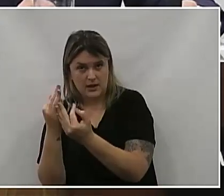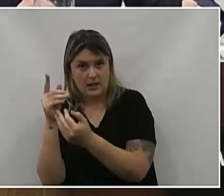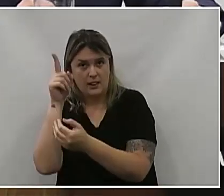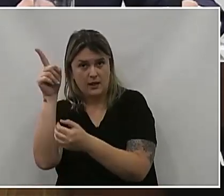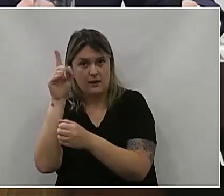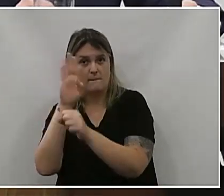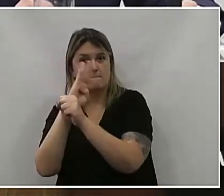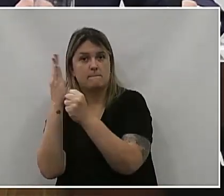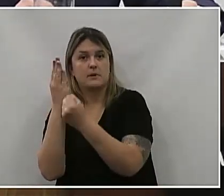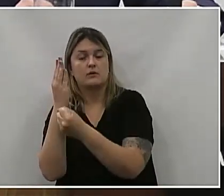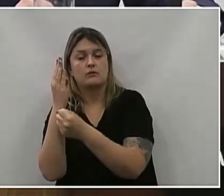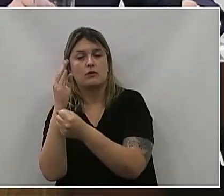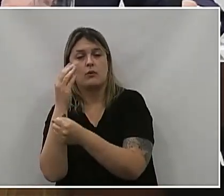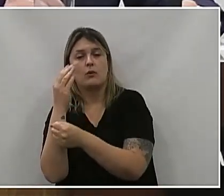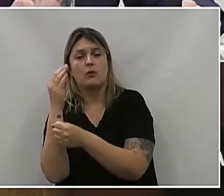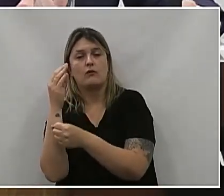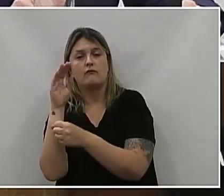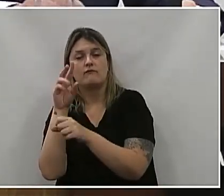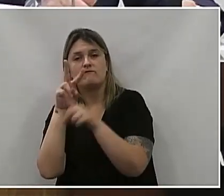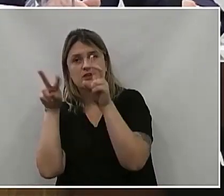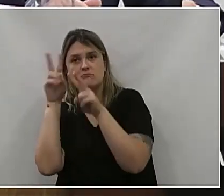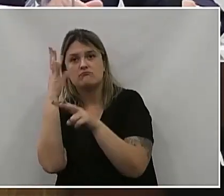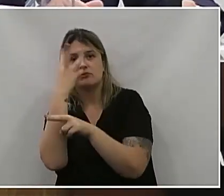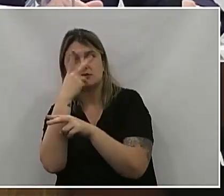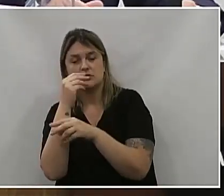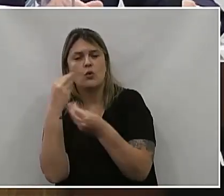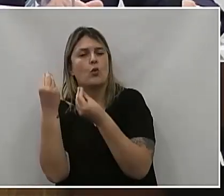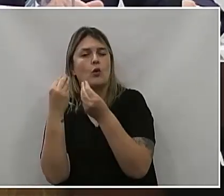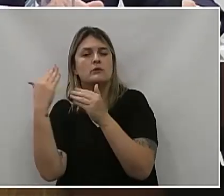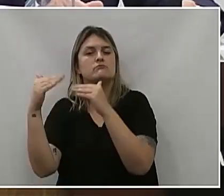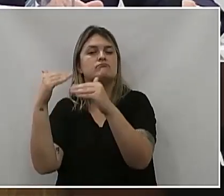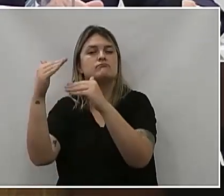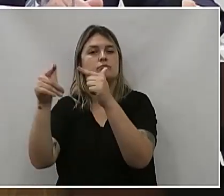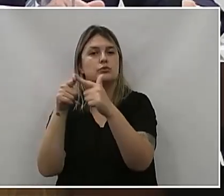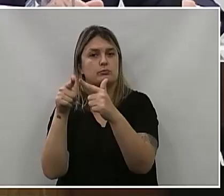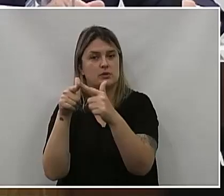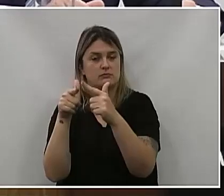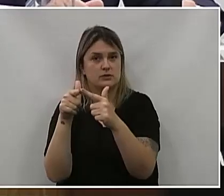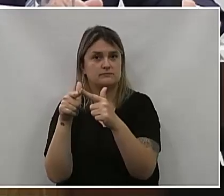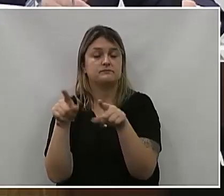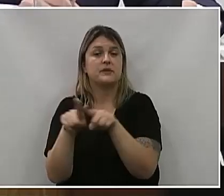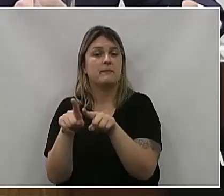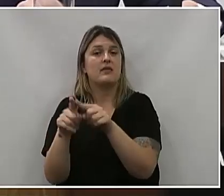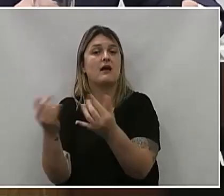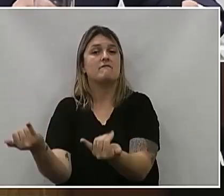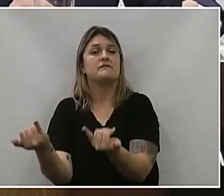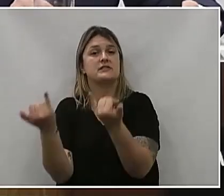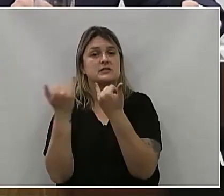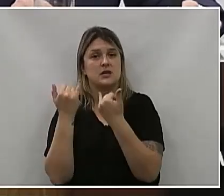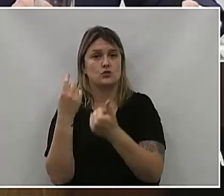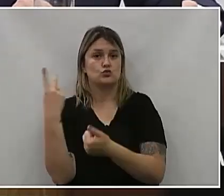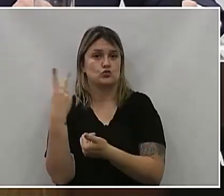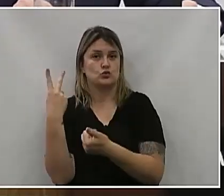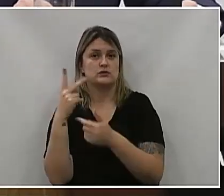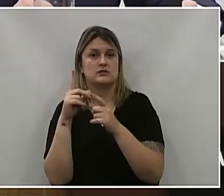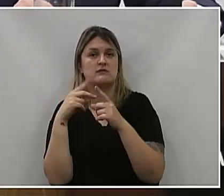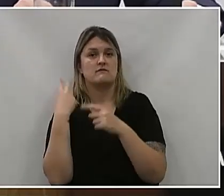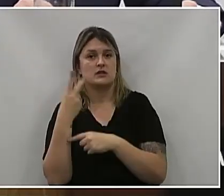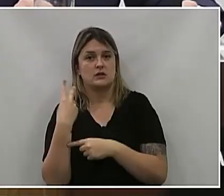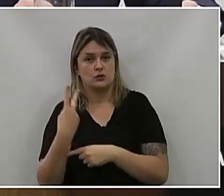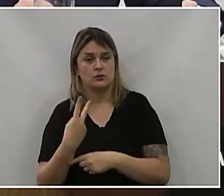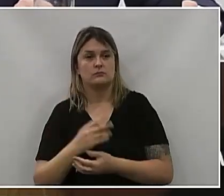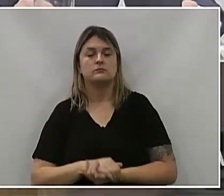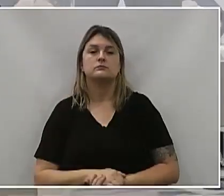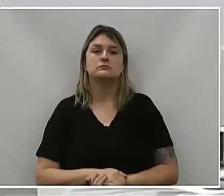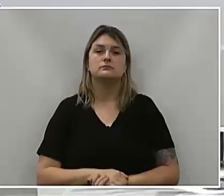Bela Vista, quantas famílias serão atendidas e como está o andamento do programa. Solicito que informem estes vereadores, tendo todas as